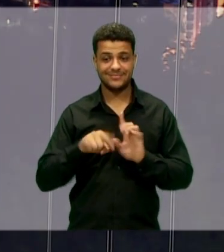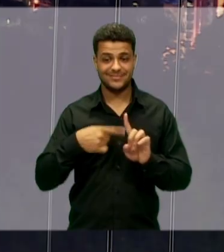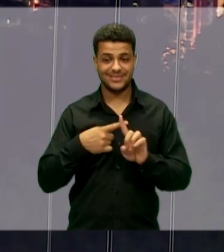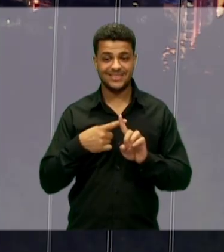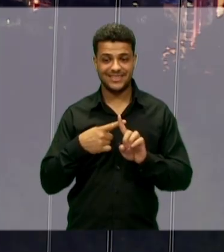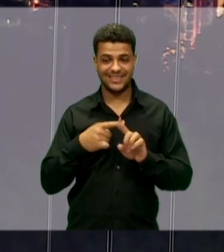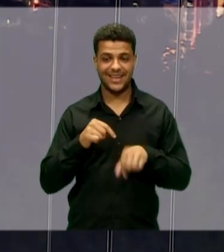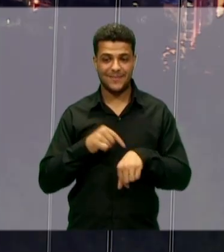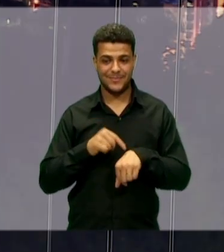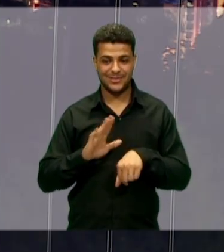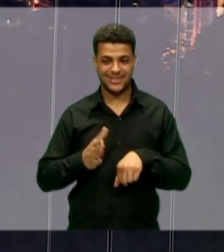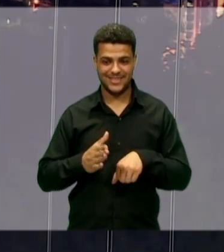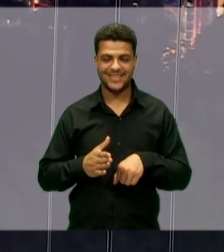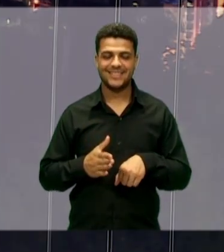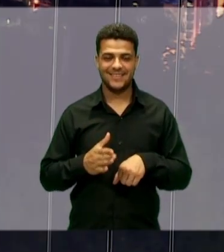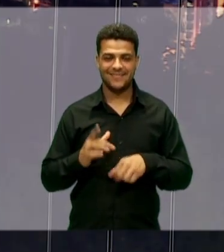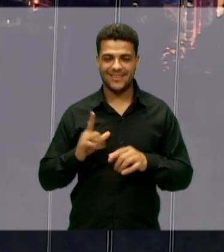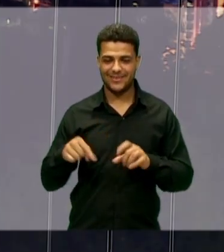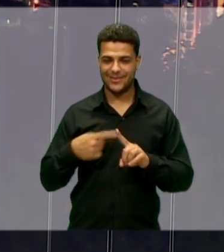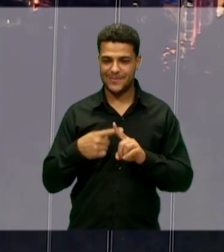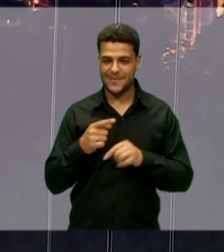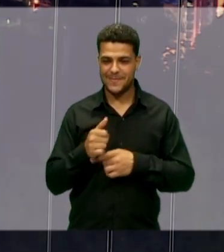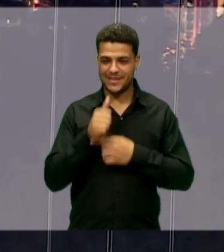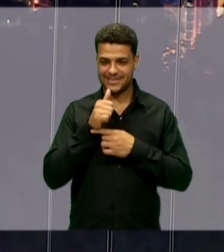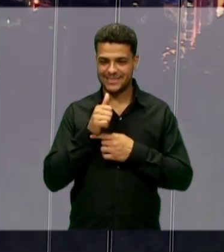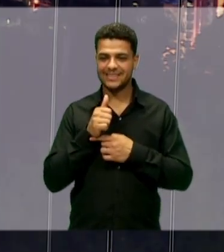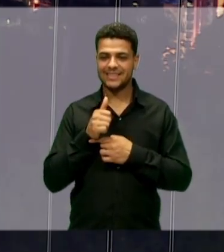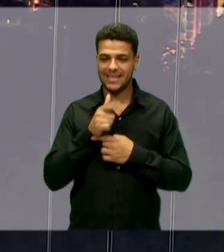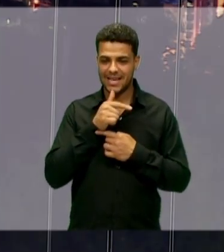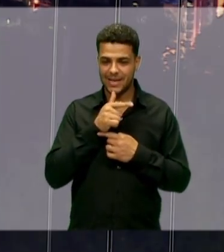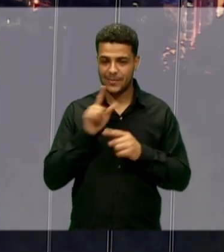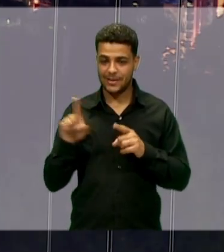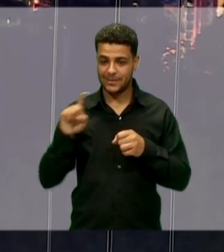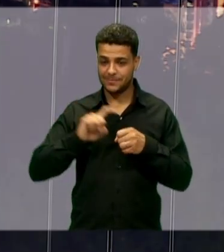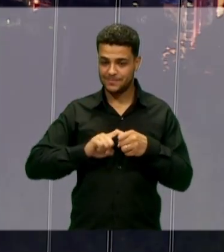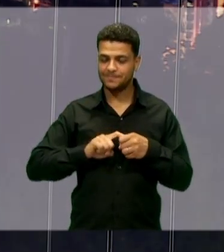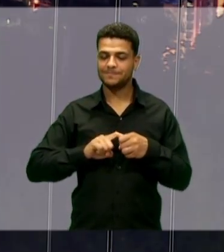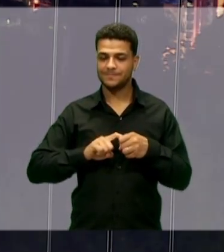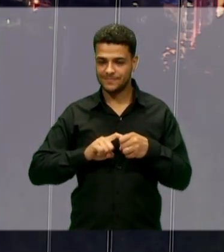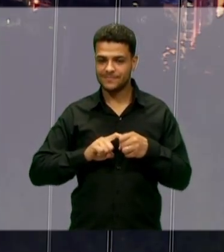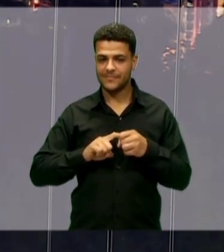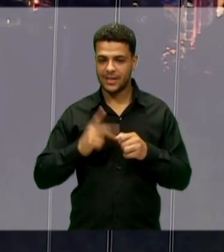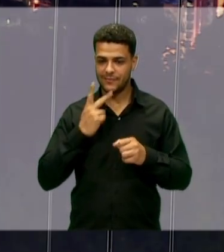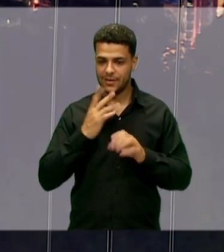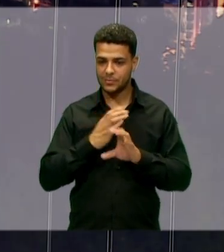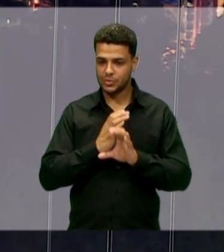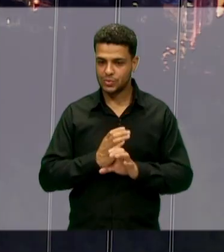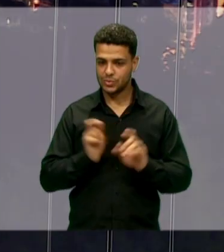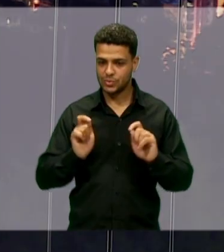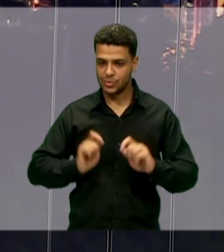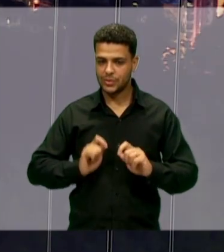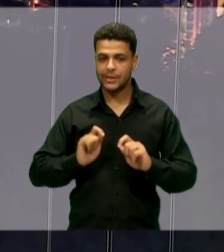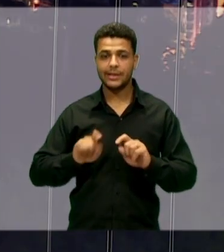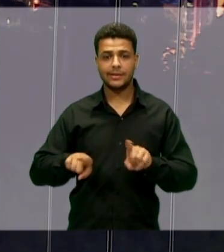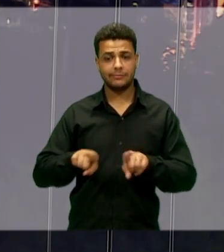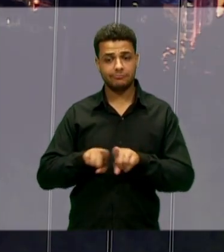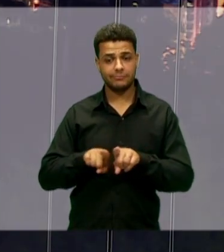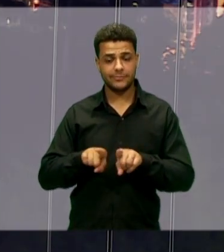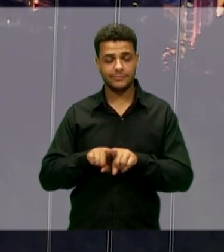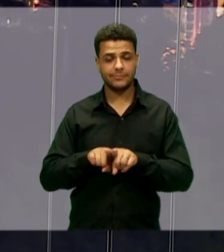estourou o tempo. Vamos tomar mais uma aguinha. Na sequência a gente volta aqui falando dos tratamentos possíveis e